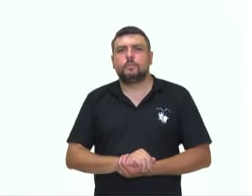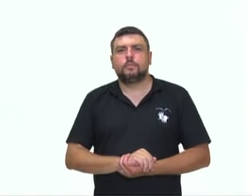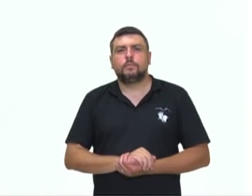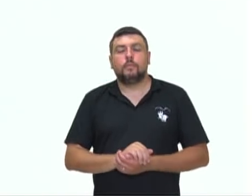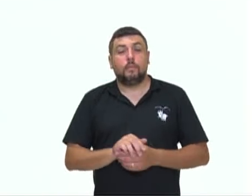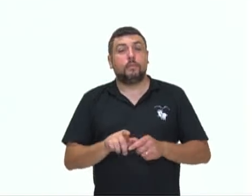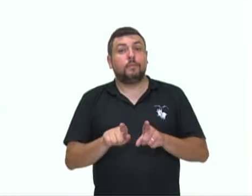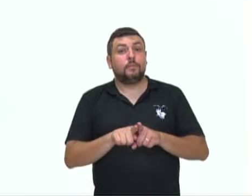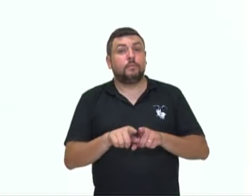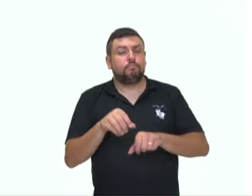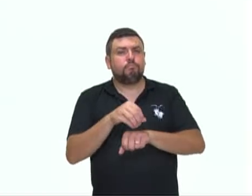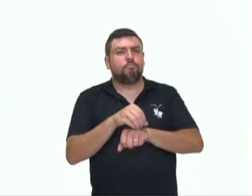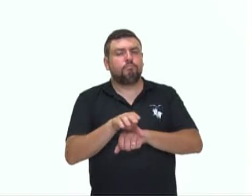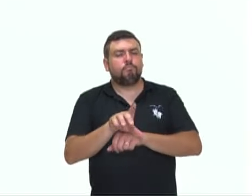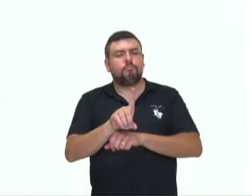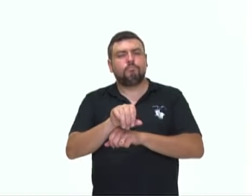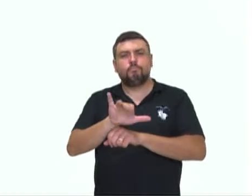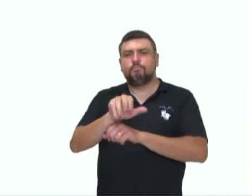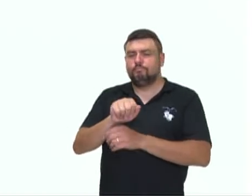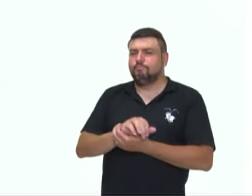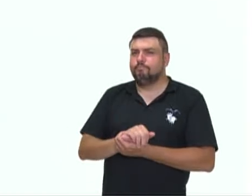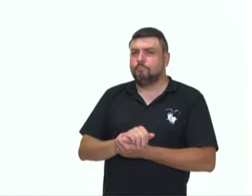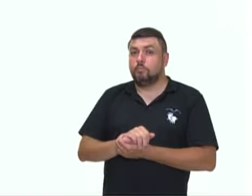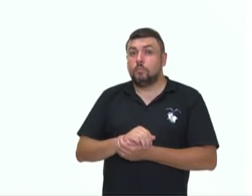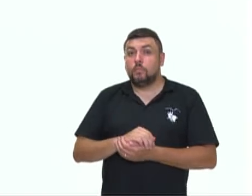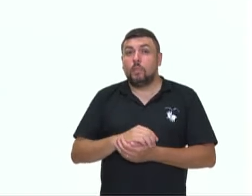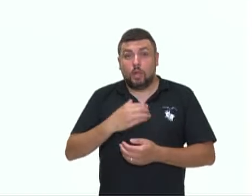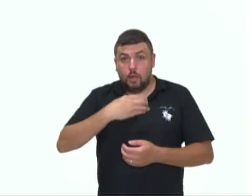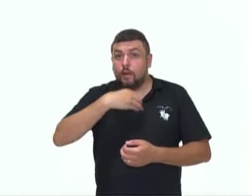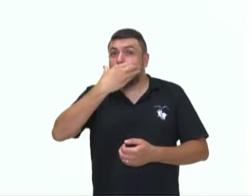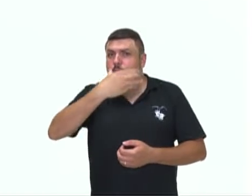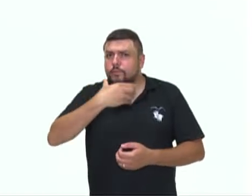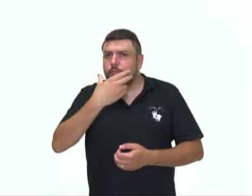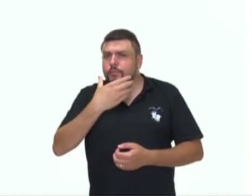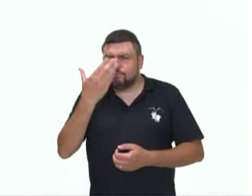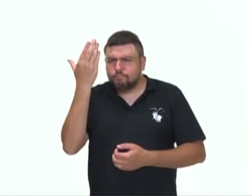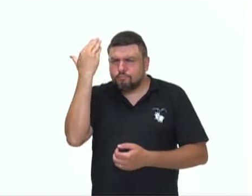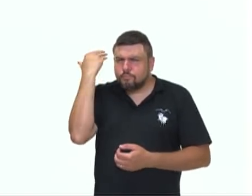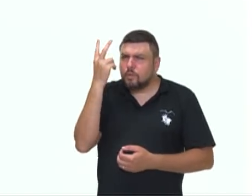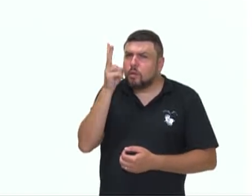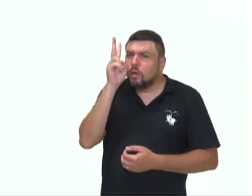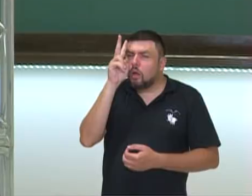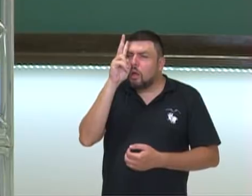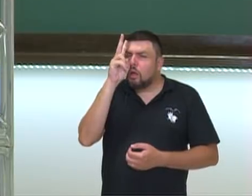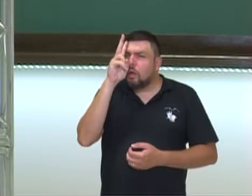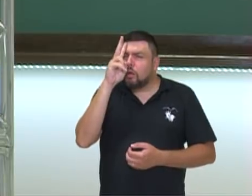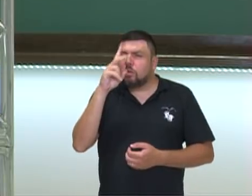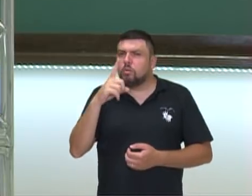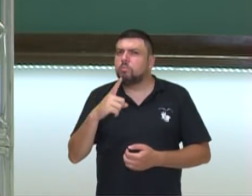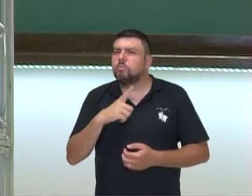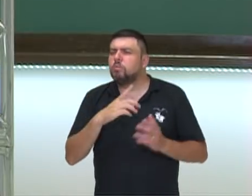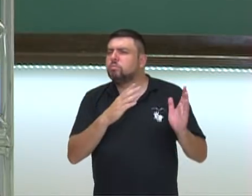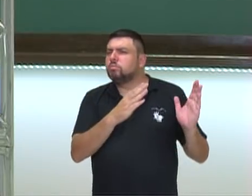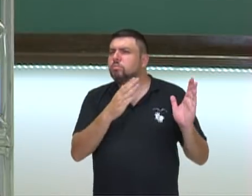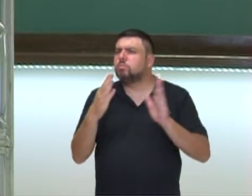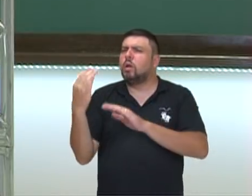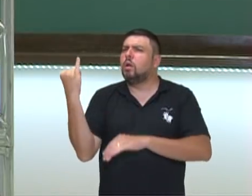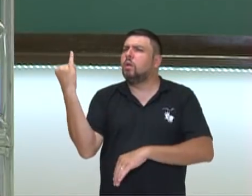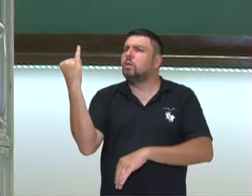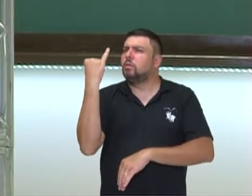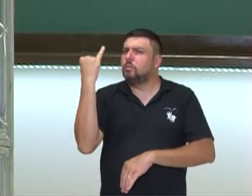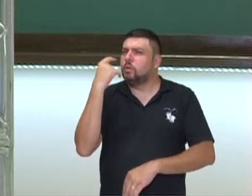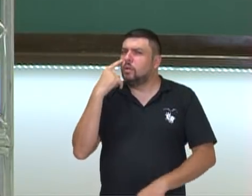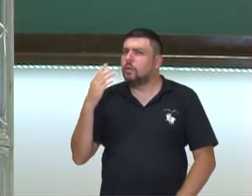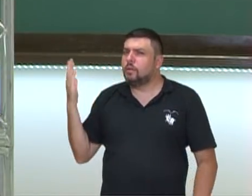você. É uma fruta muito importante para a nossa história política e econômica. Conseguiu já entender melhor que